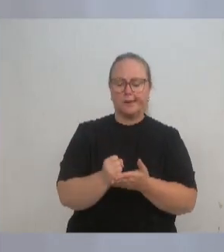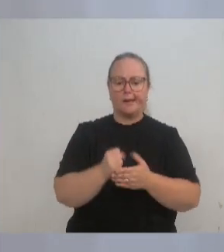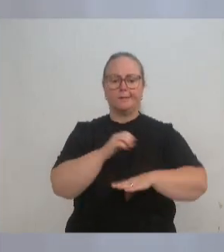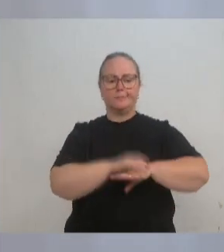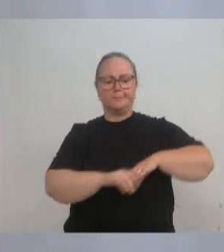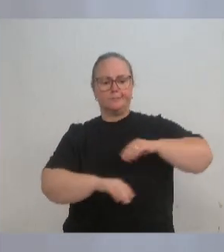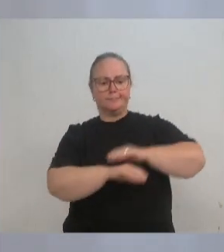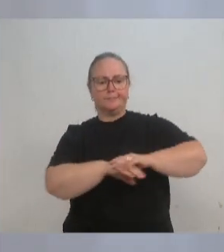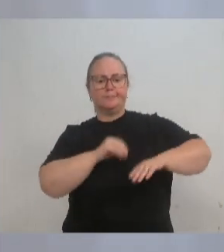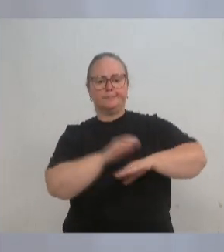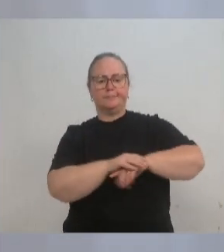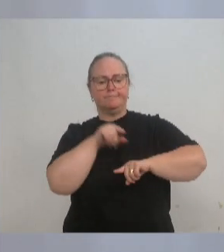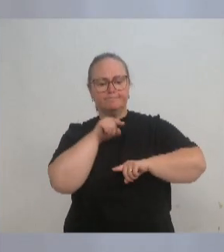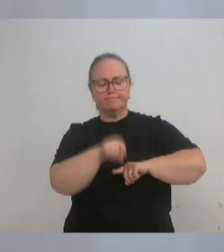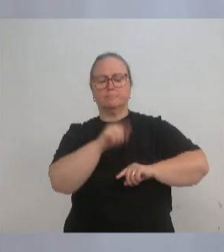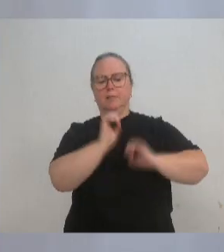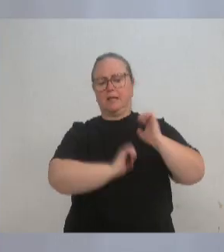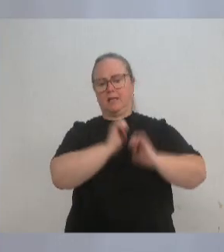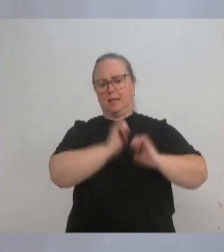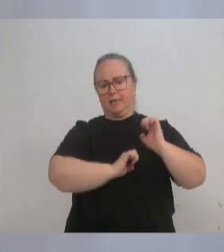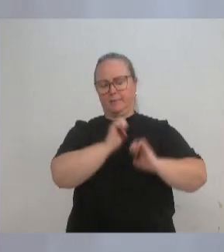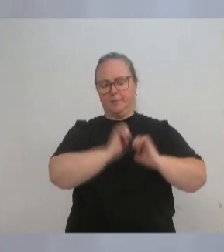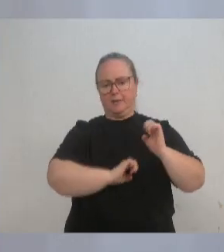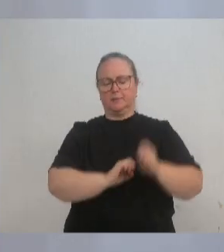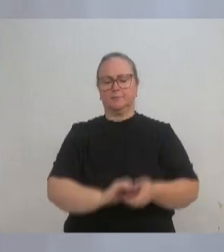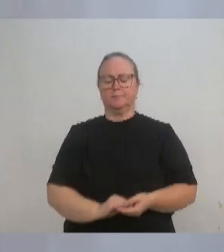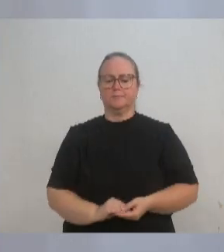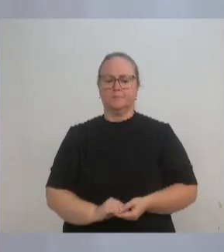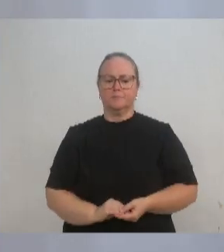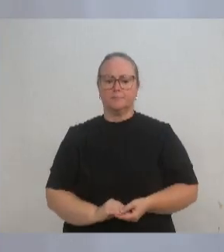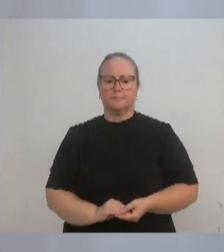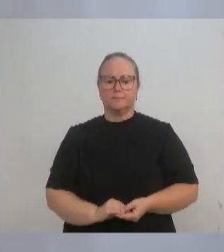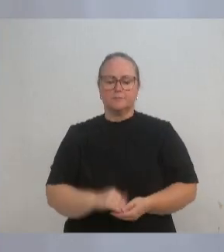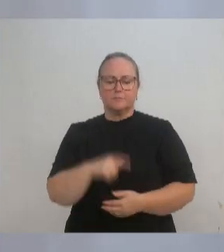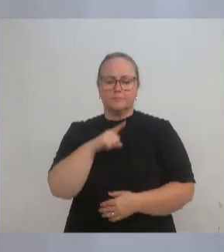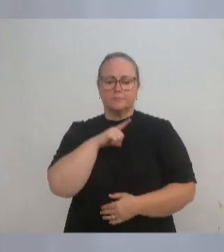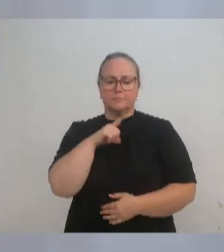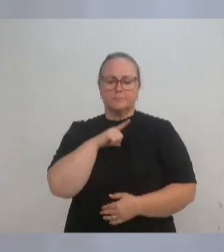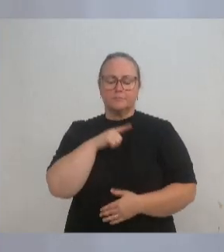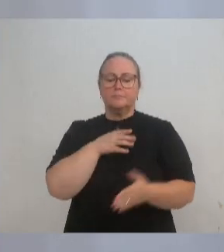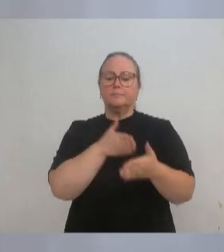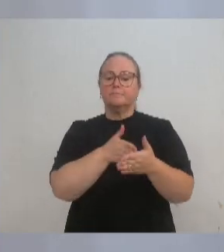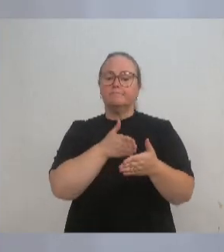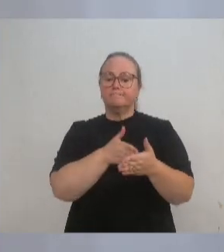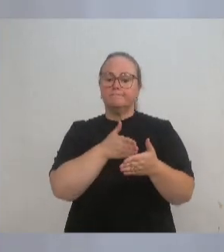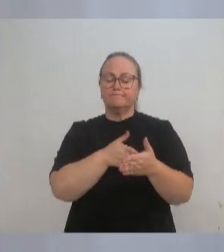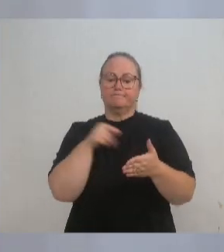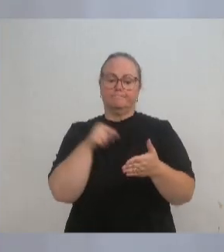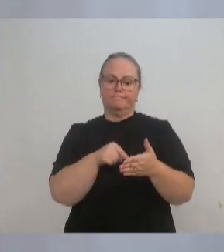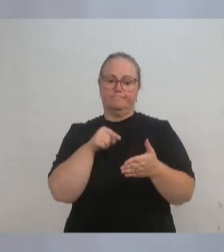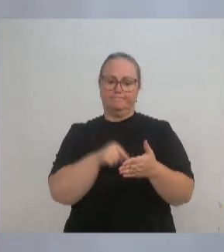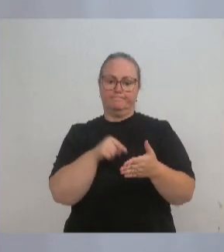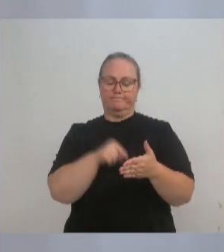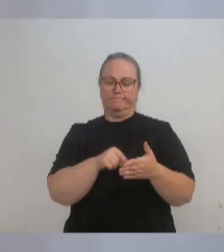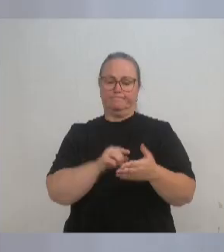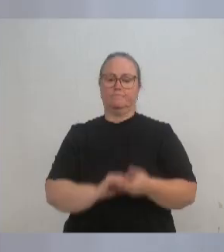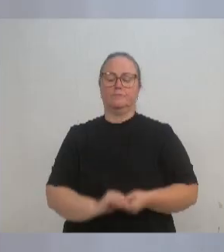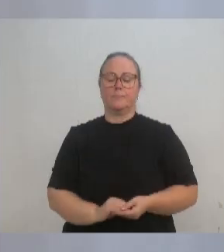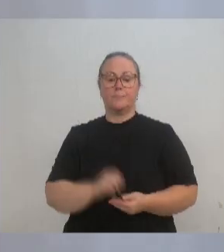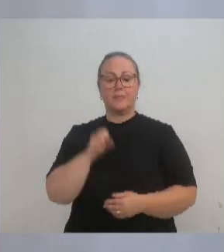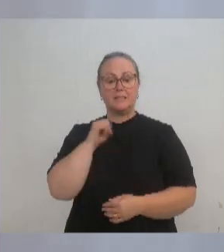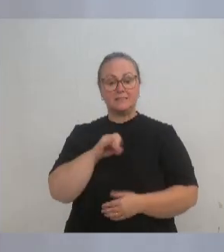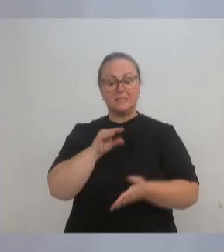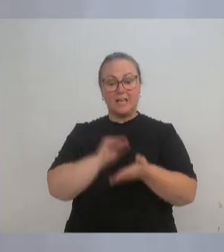operacional dessa empresa. Nós determinamos um prazo e assim que esse prazo extrapolar, se não for